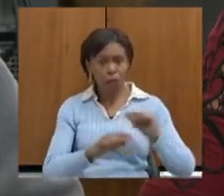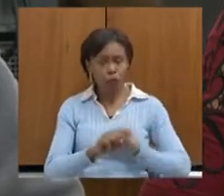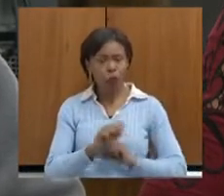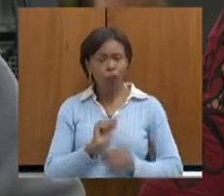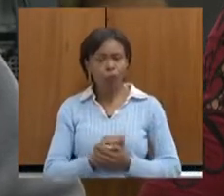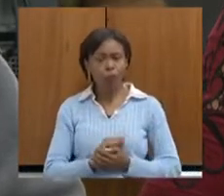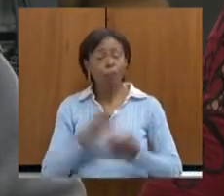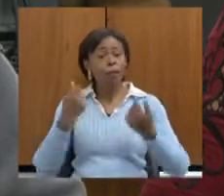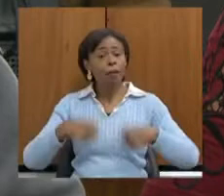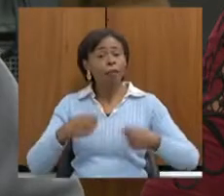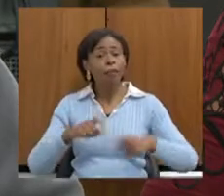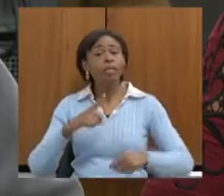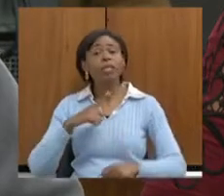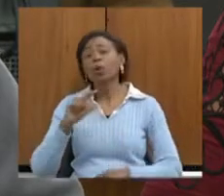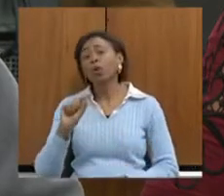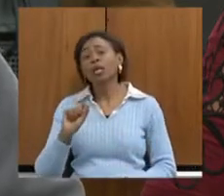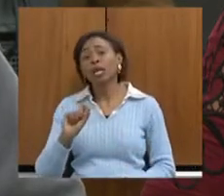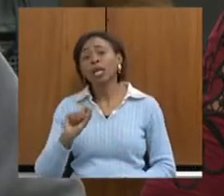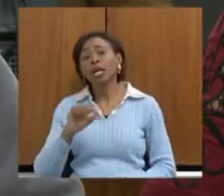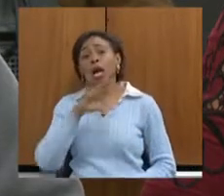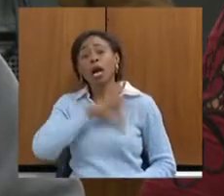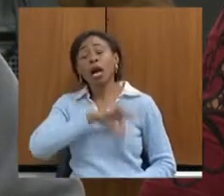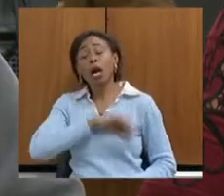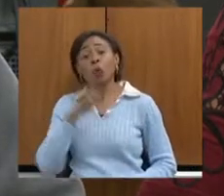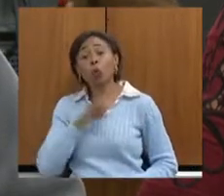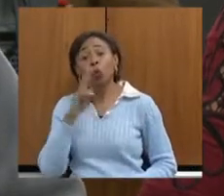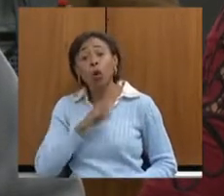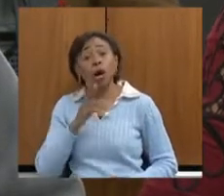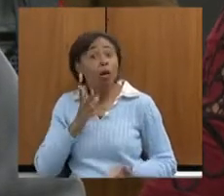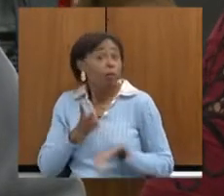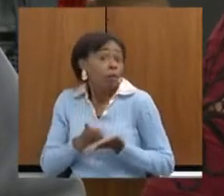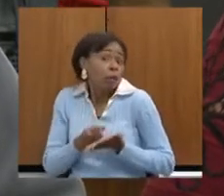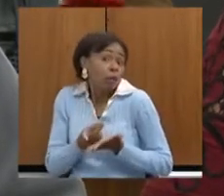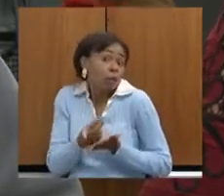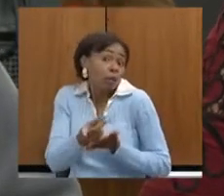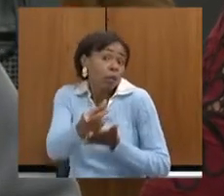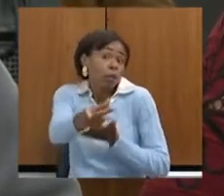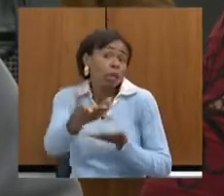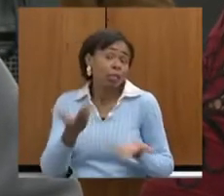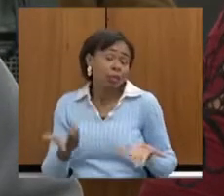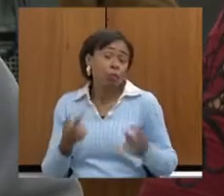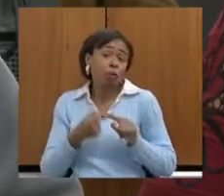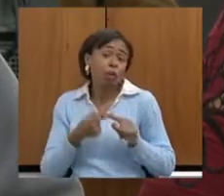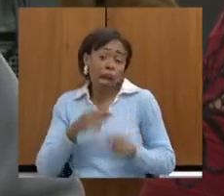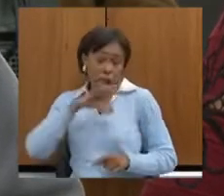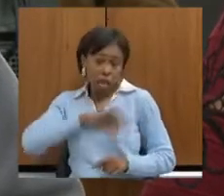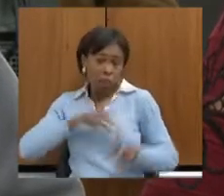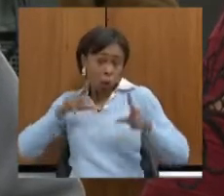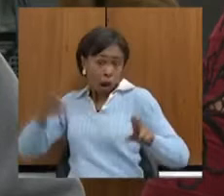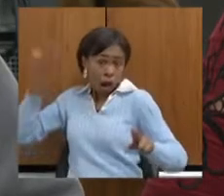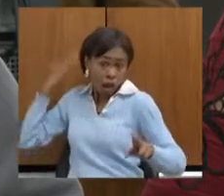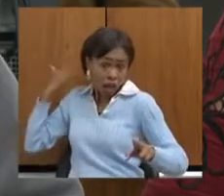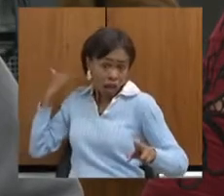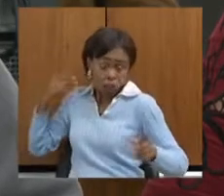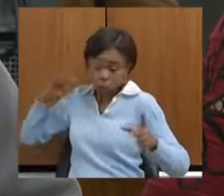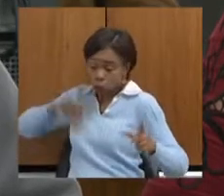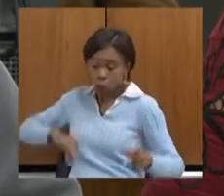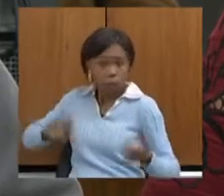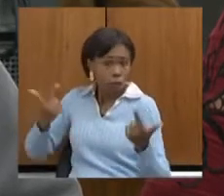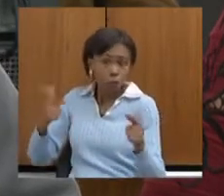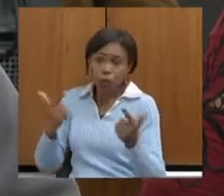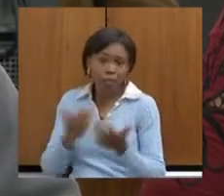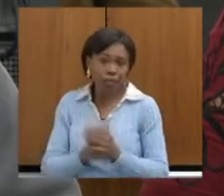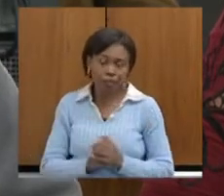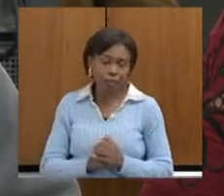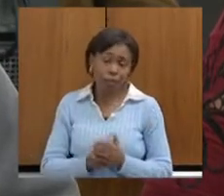em Paracatu de baixo Já que você não da água bruta né a água para os animais e as plantas tem que ter o auxílio